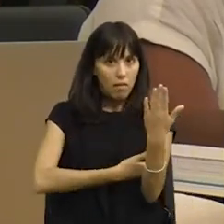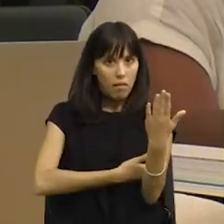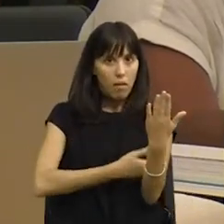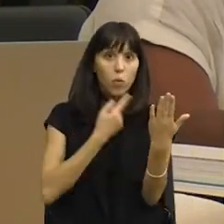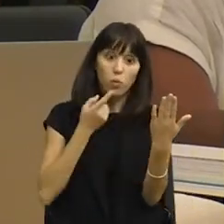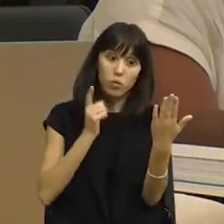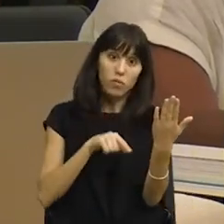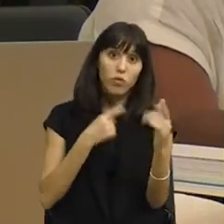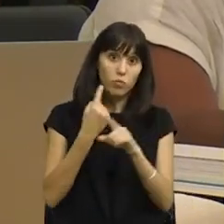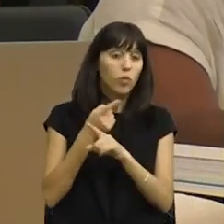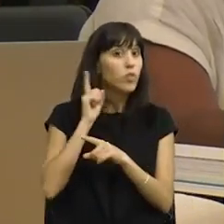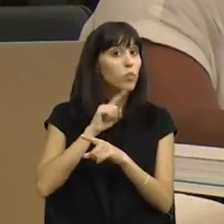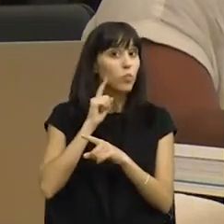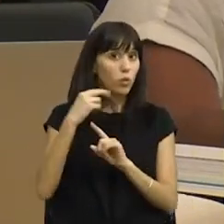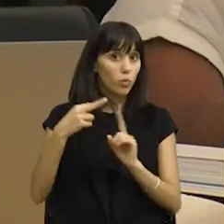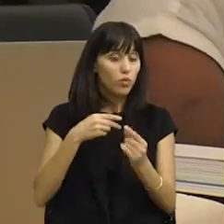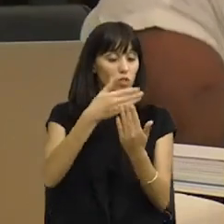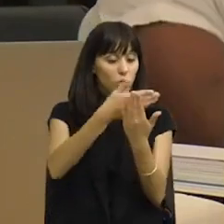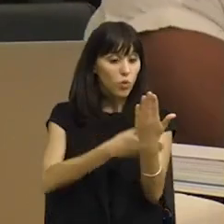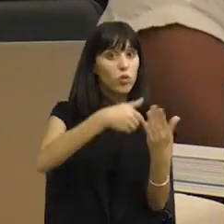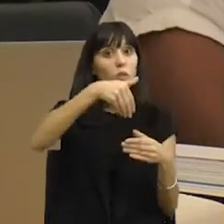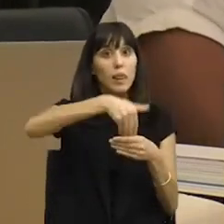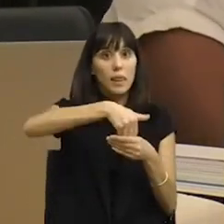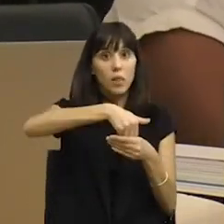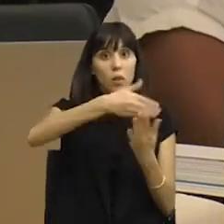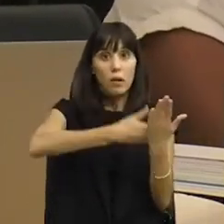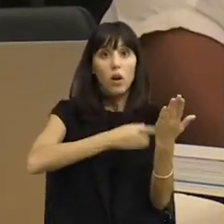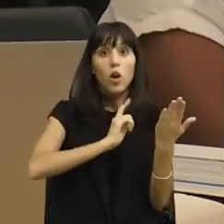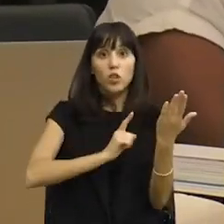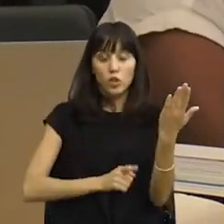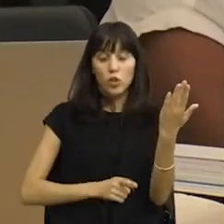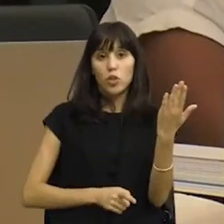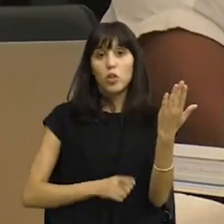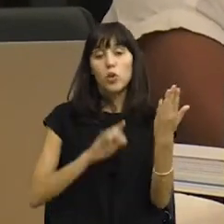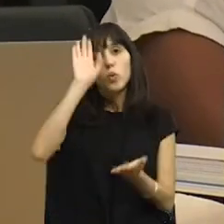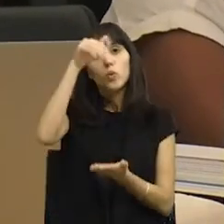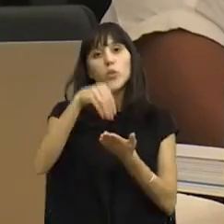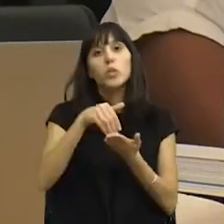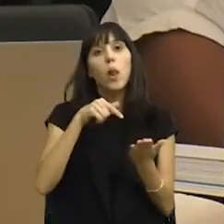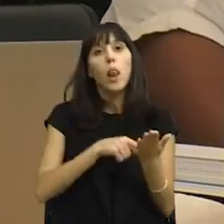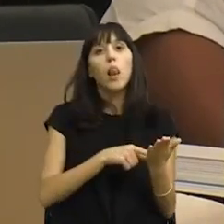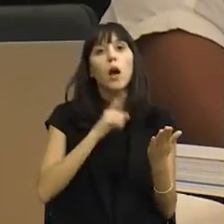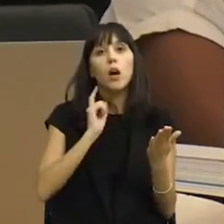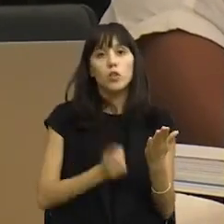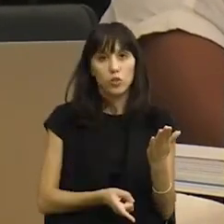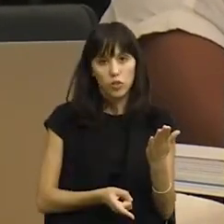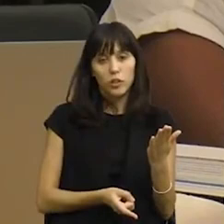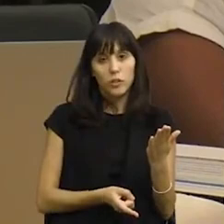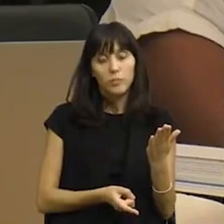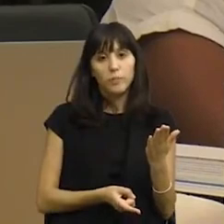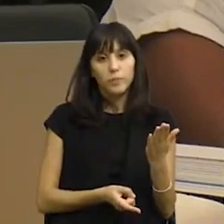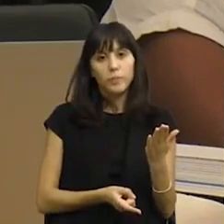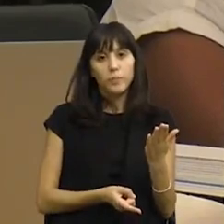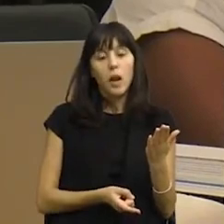mais outro aspecto importante do ponto de vista do conteúdo, a grande conclusão que está na carta neste momento é a de